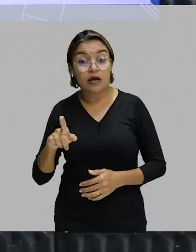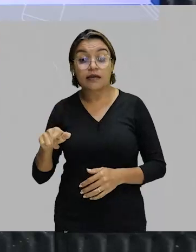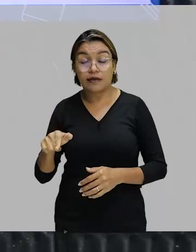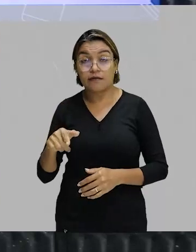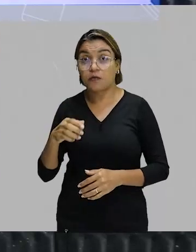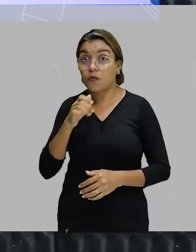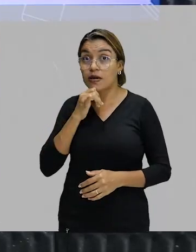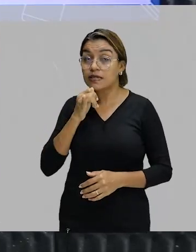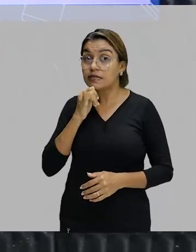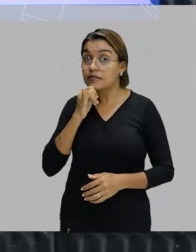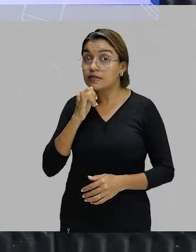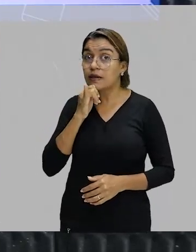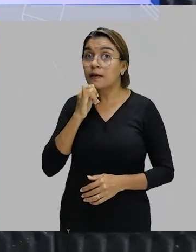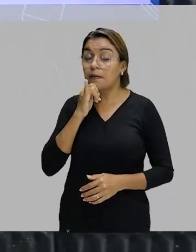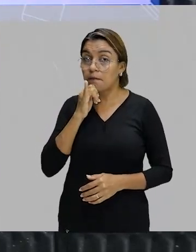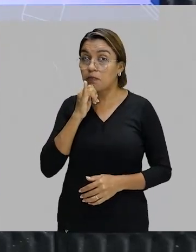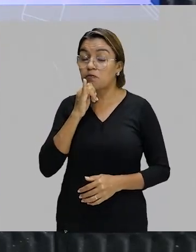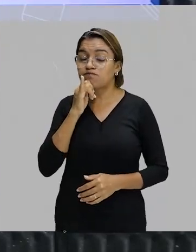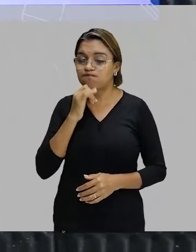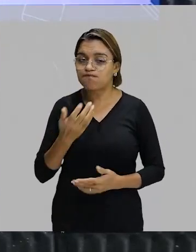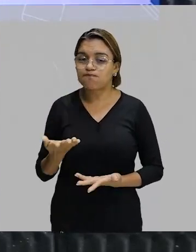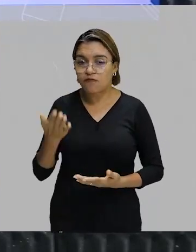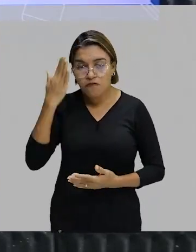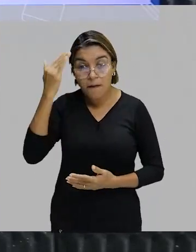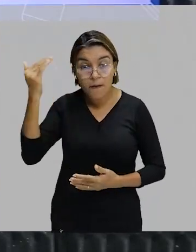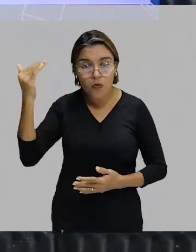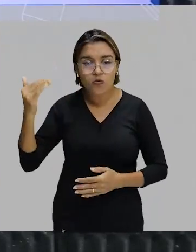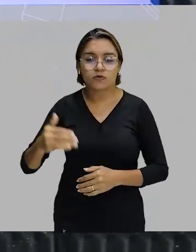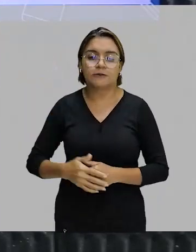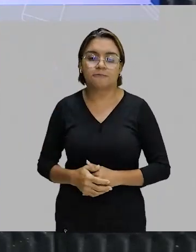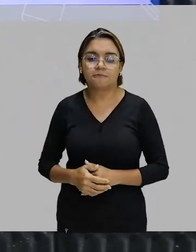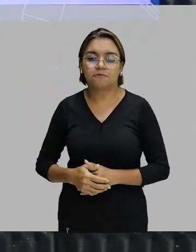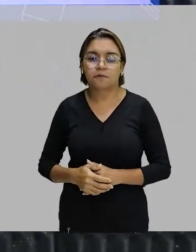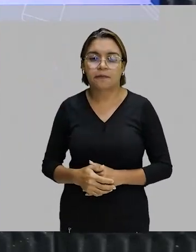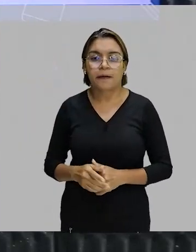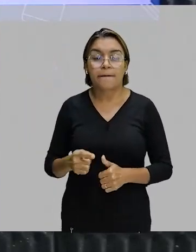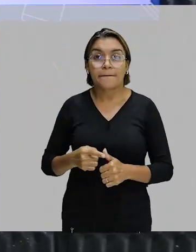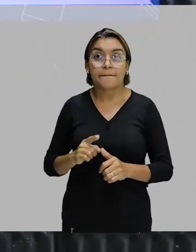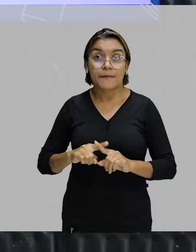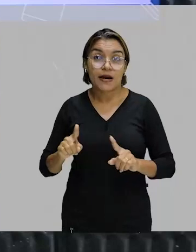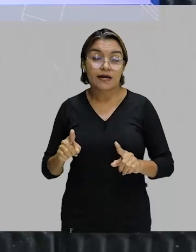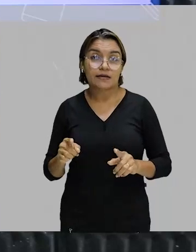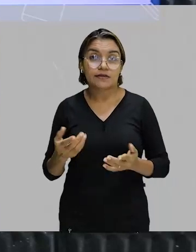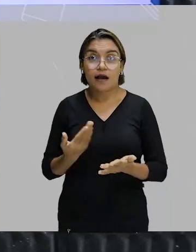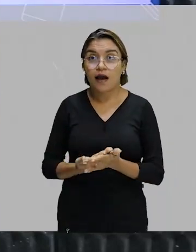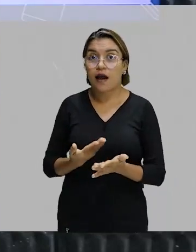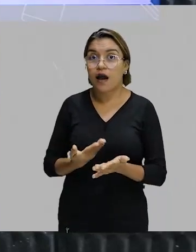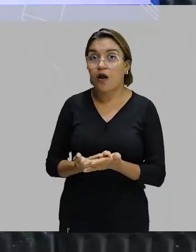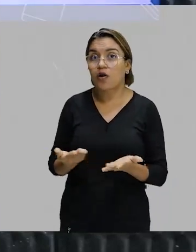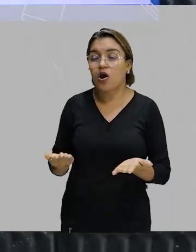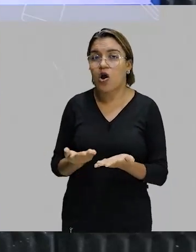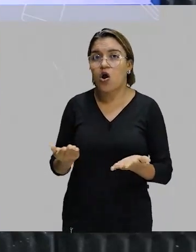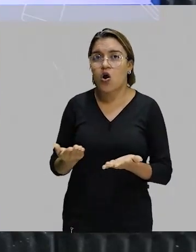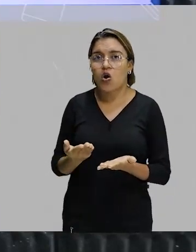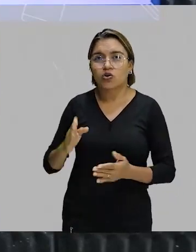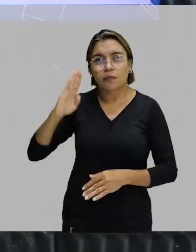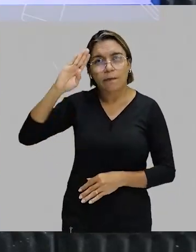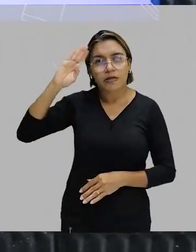exemplo muito clássico, é uma das primeiras. Mas, nessa aula de hoje, o personagem principal nem é o